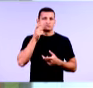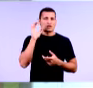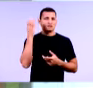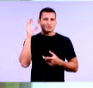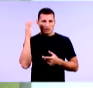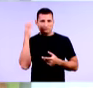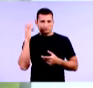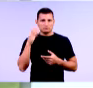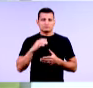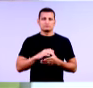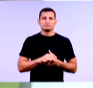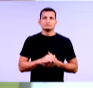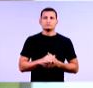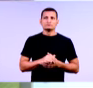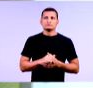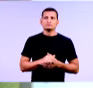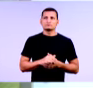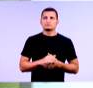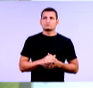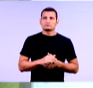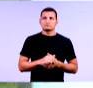isso, né?